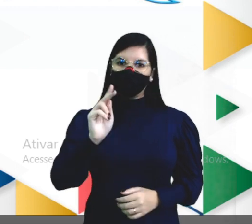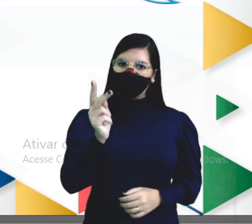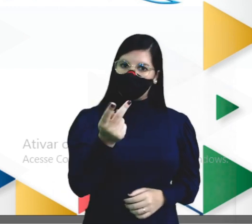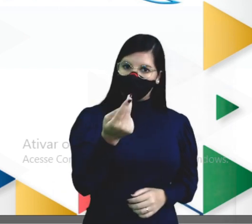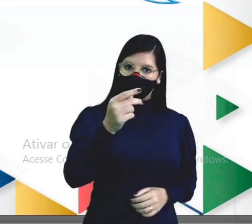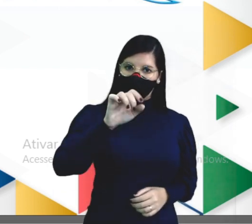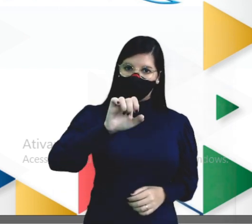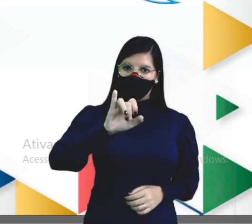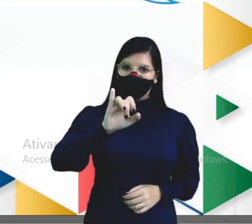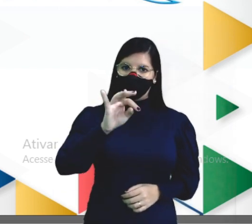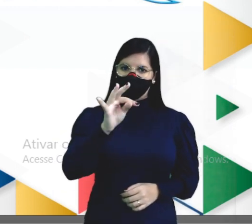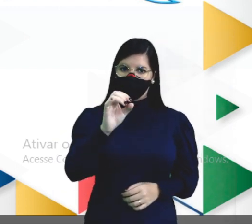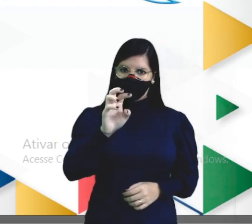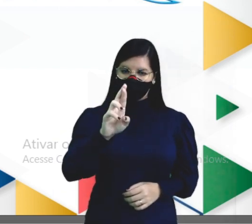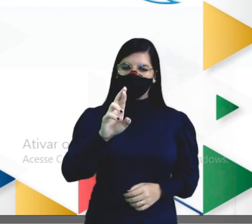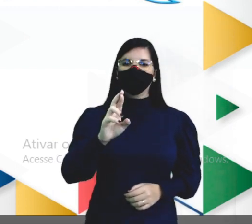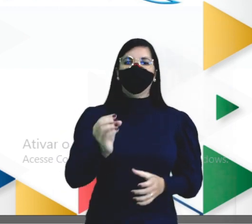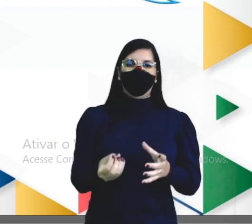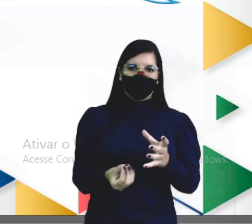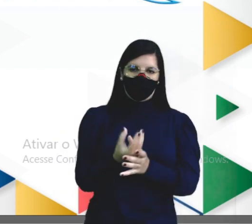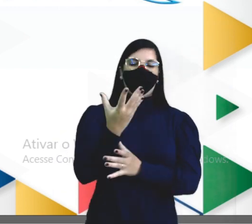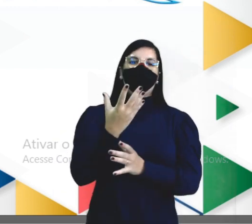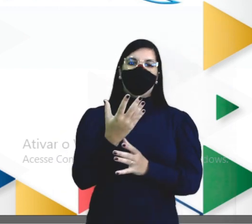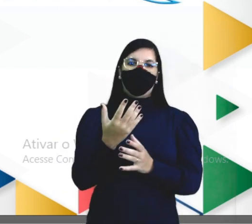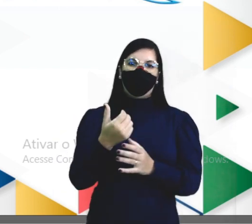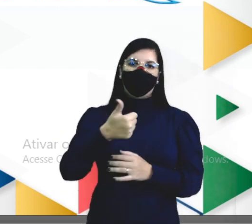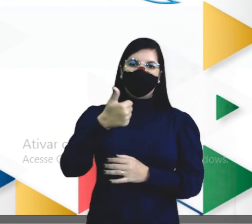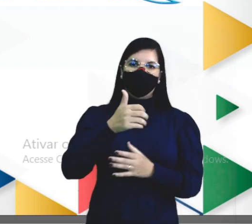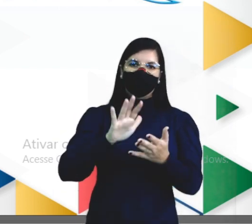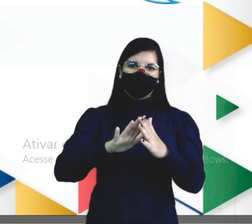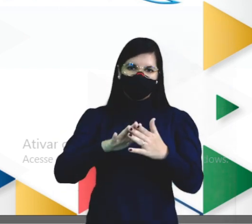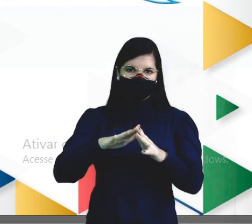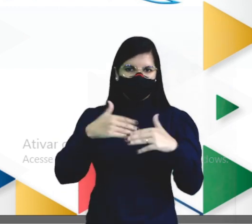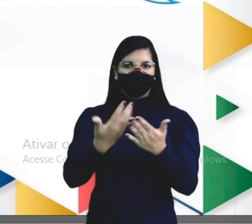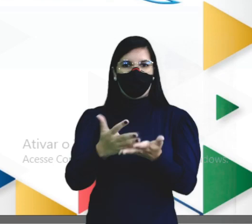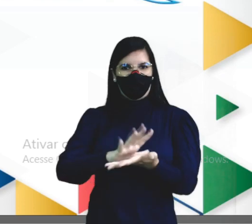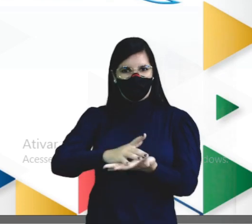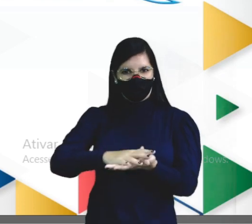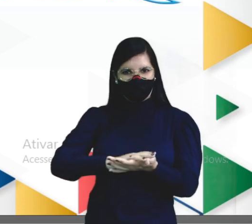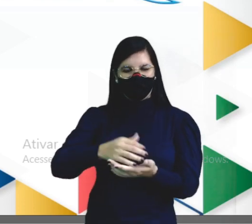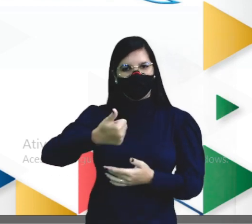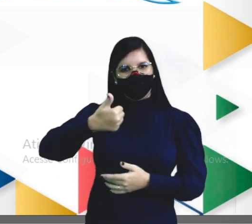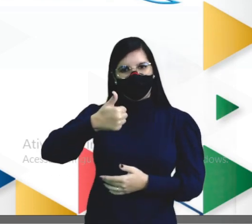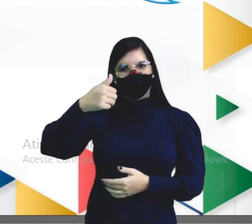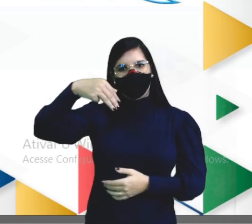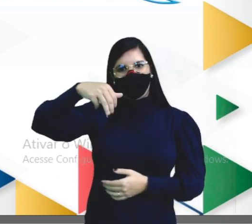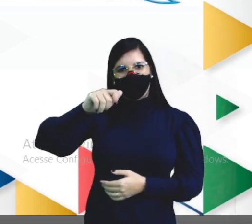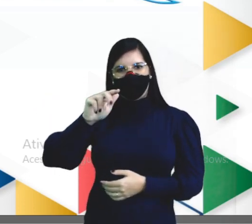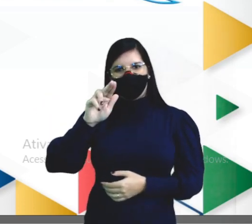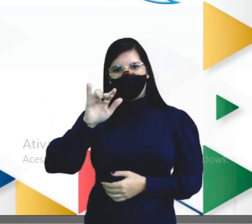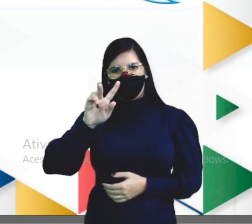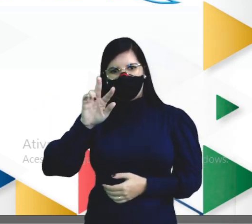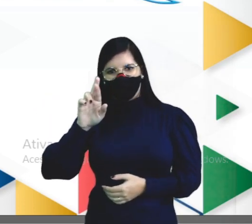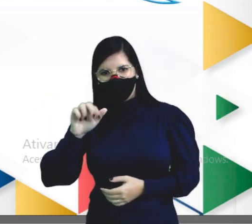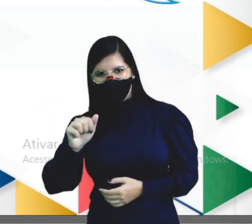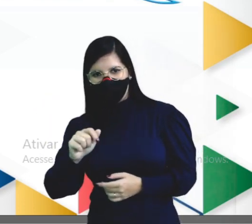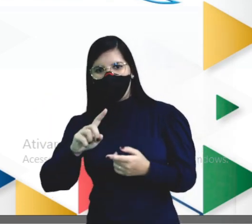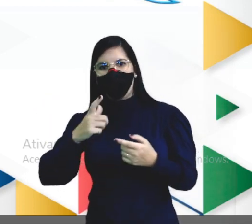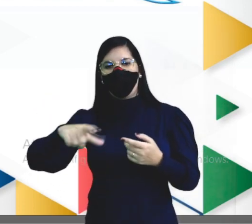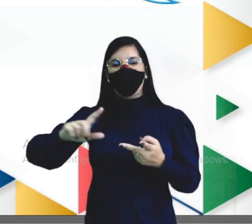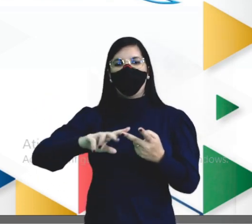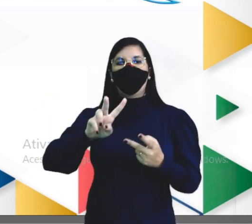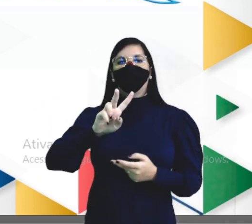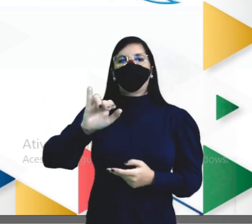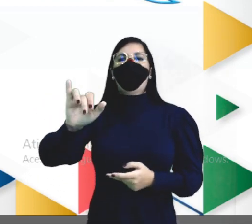Heitor também participou da criação das primeiras escolas de samba, entre elas Estação Primeira de Mangueira e da Vai Como Pode, depois transformada